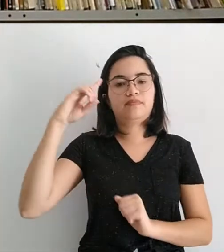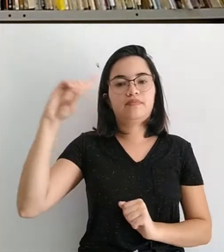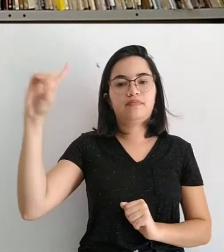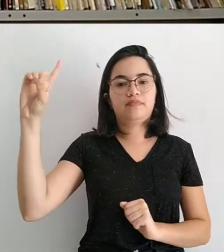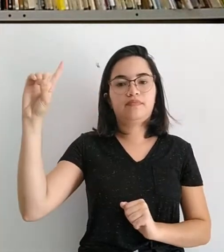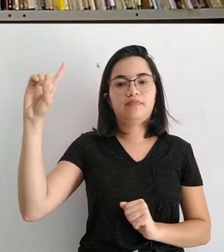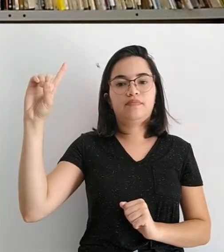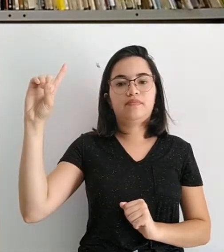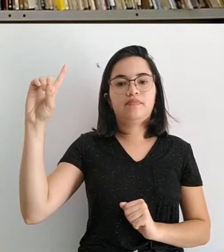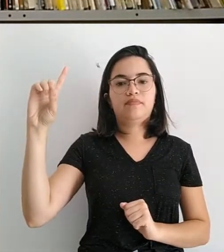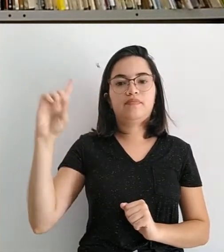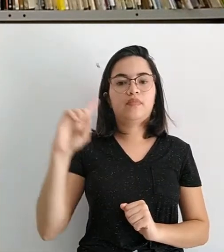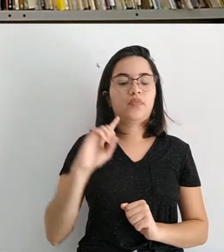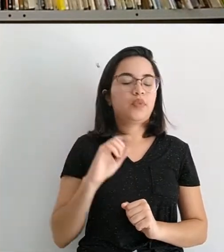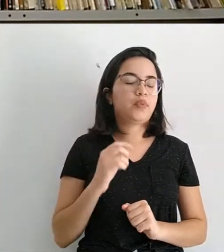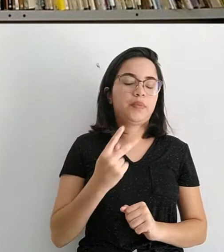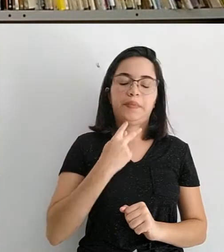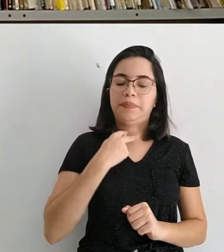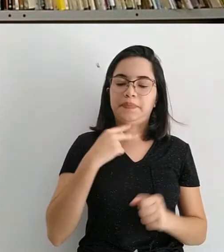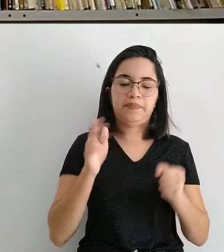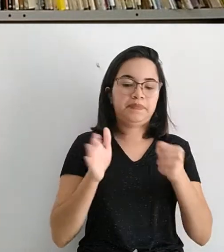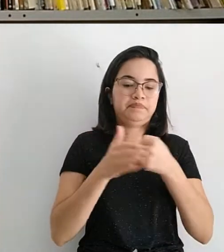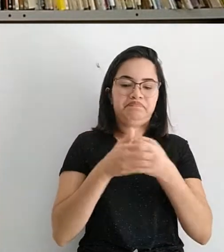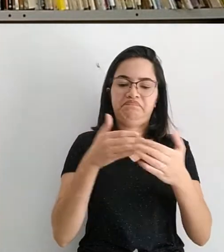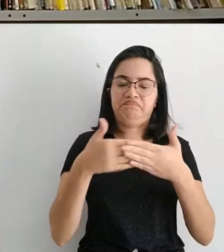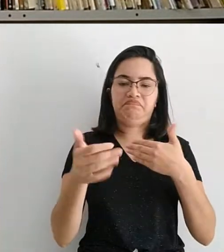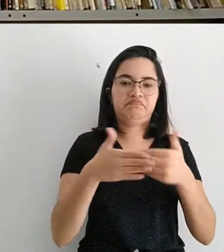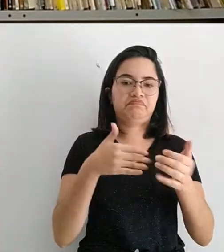Deus, nem esconder qualquer coisa